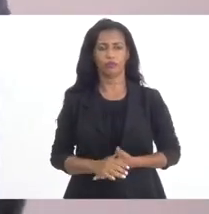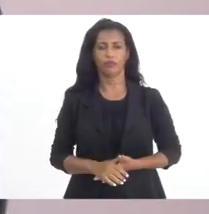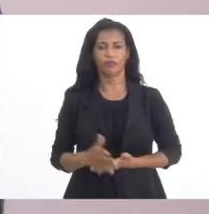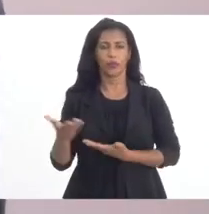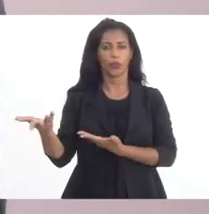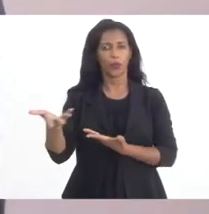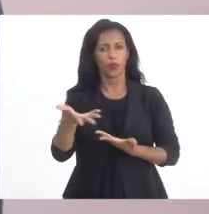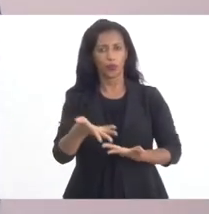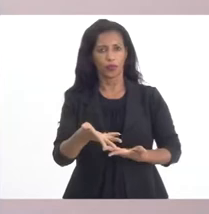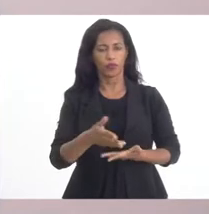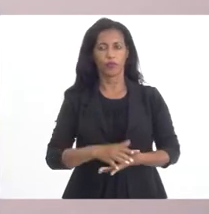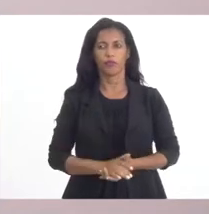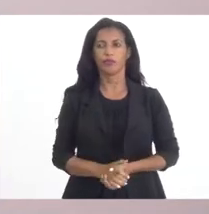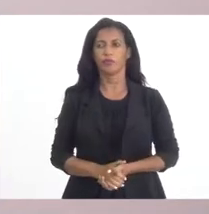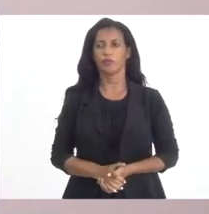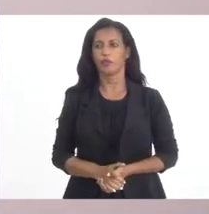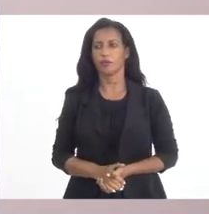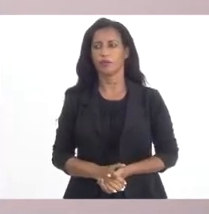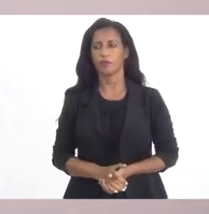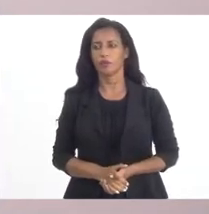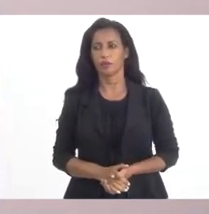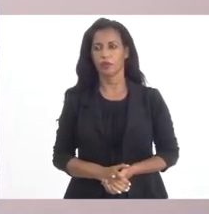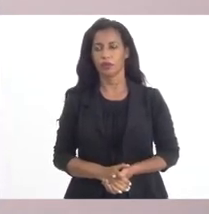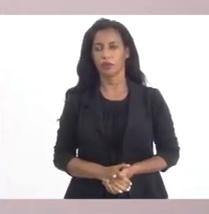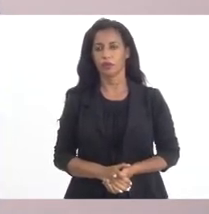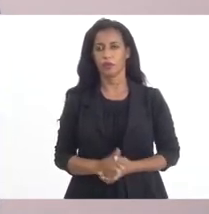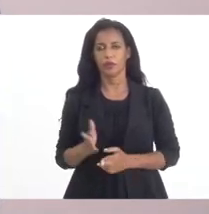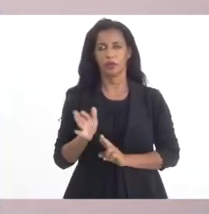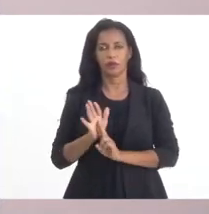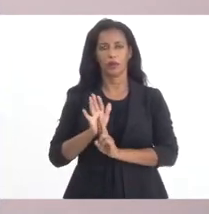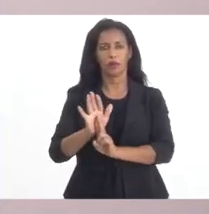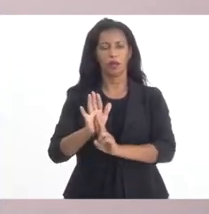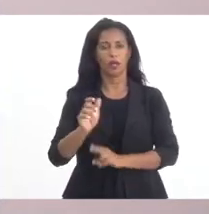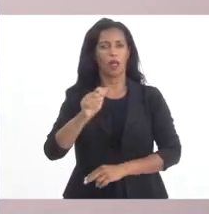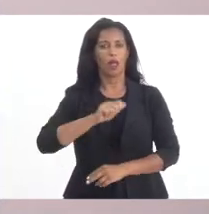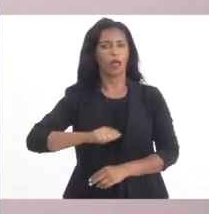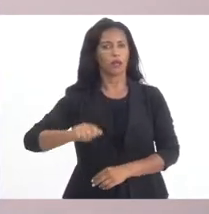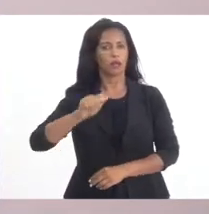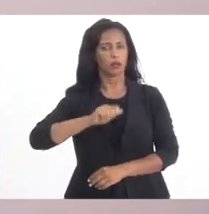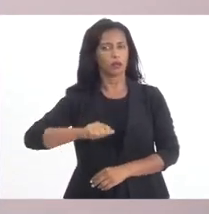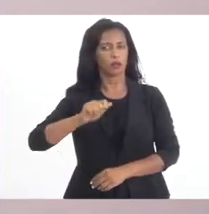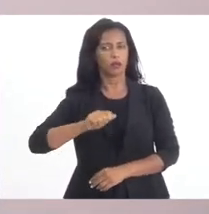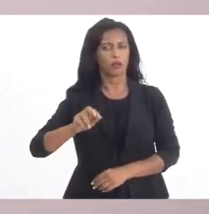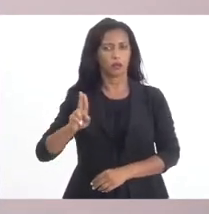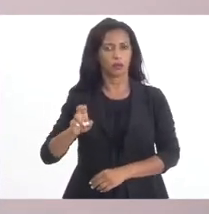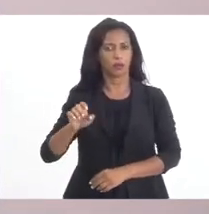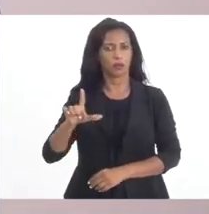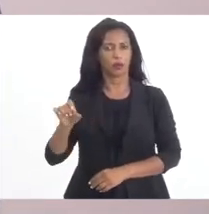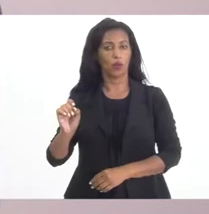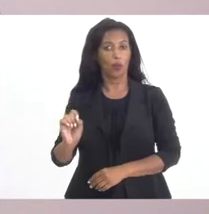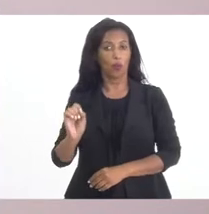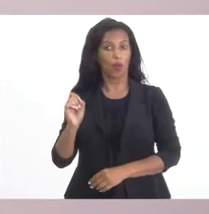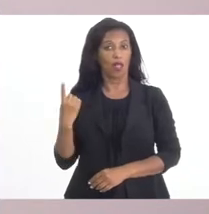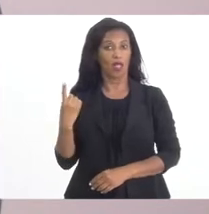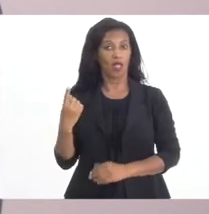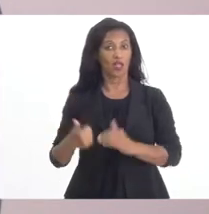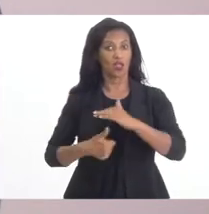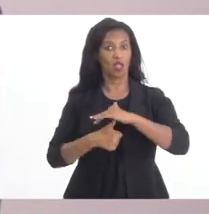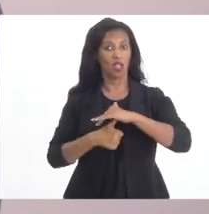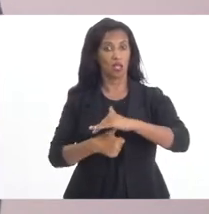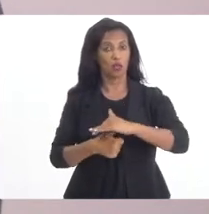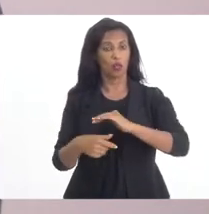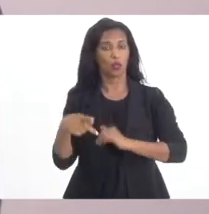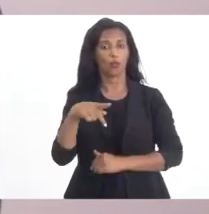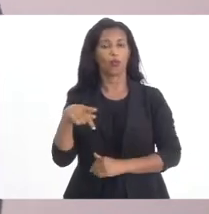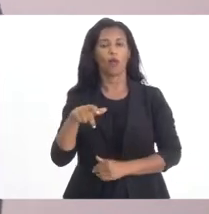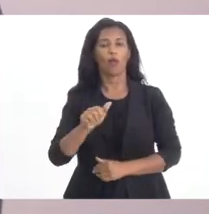chamo para fazer uso da palavra agora o representante da Associação dos Docentes da UESO, o ex-reitor da UESO,